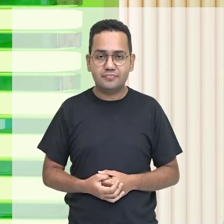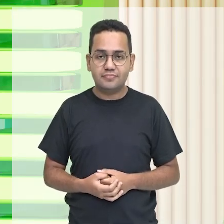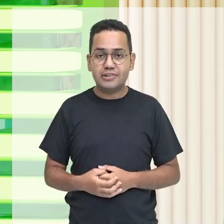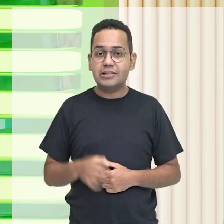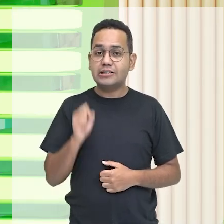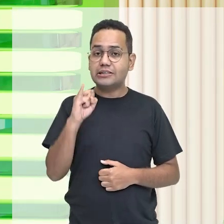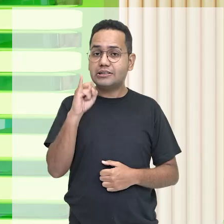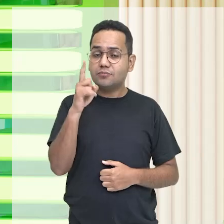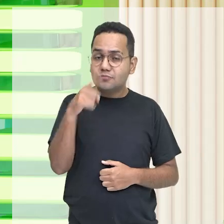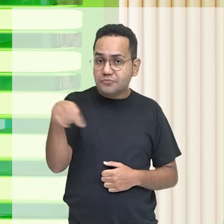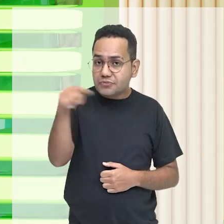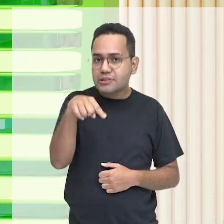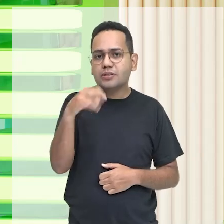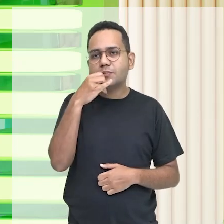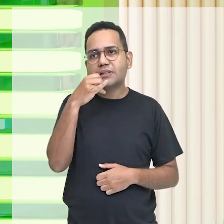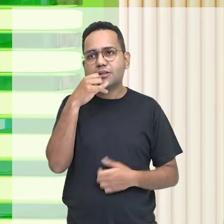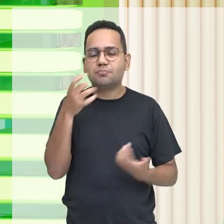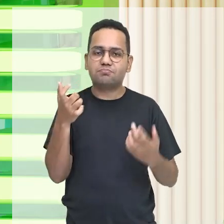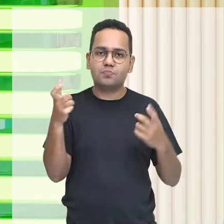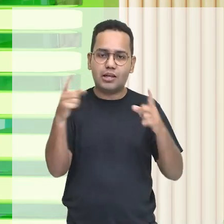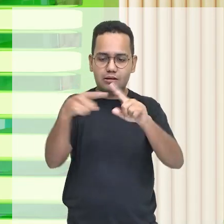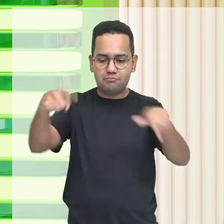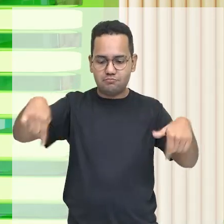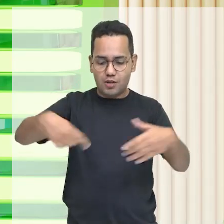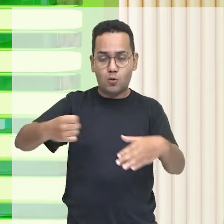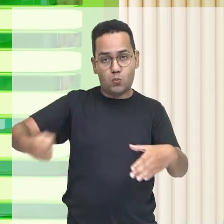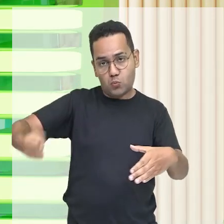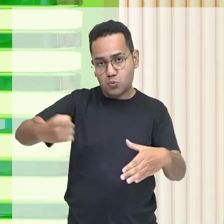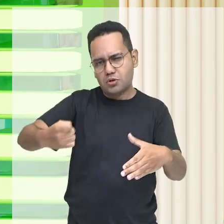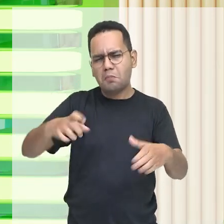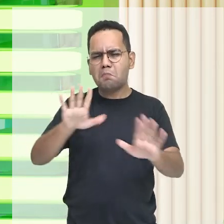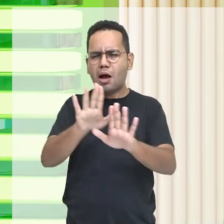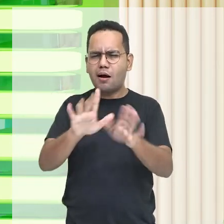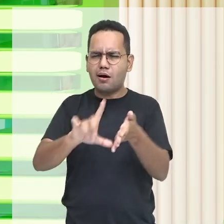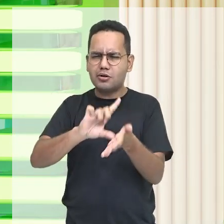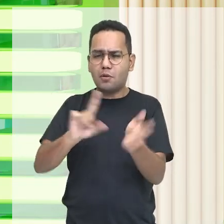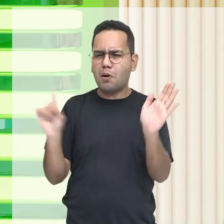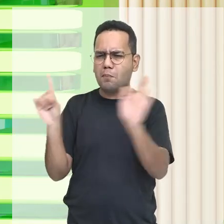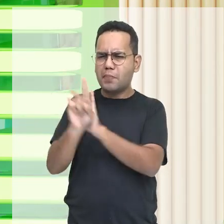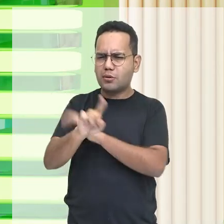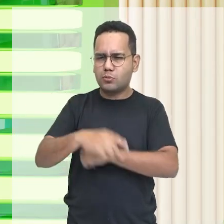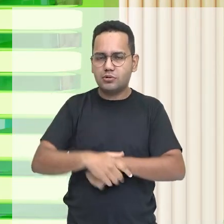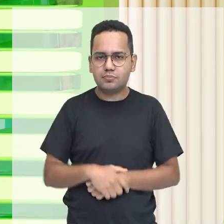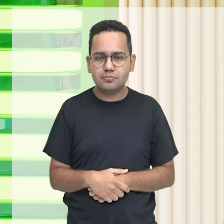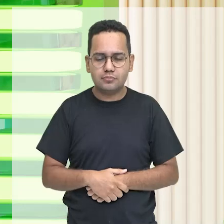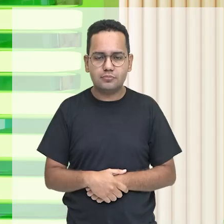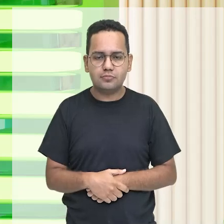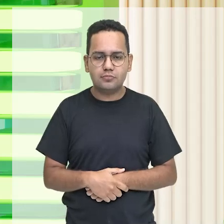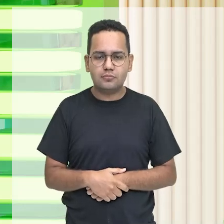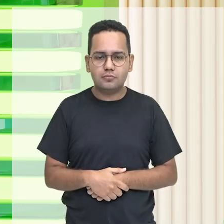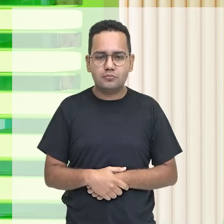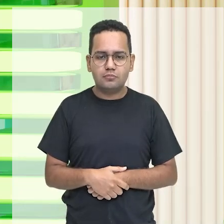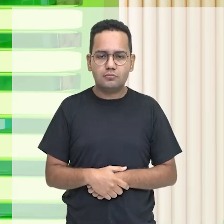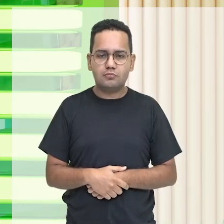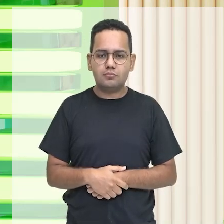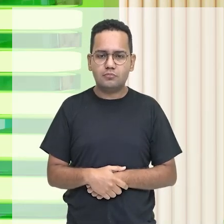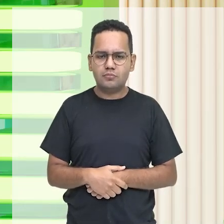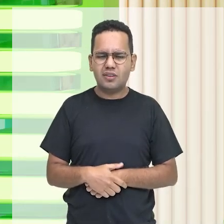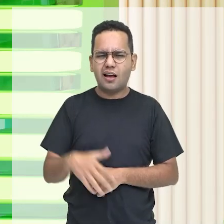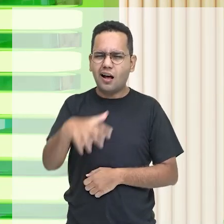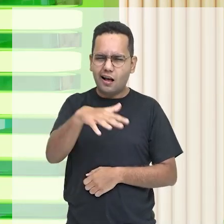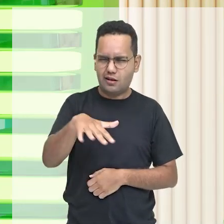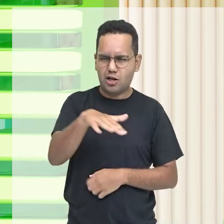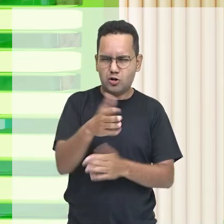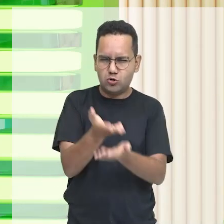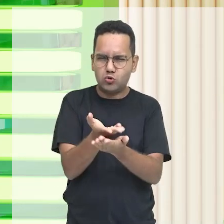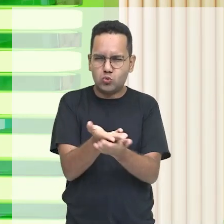olha lá aquele nosso primeiro questionamento. Lembram do nosso questionamento? O que a física tem a ver com